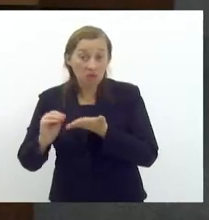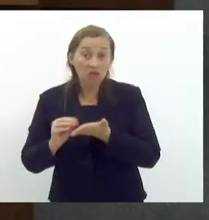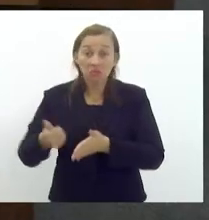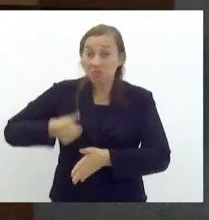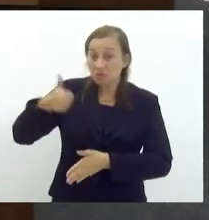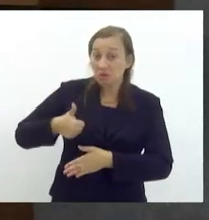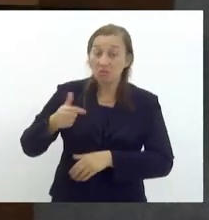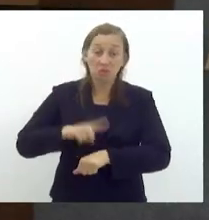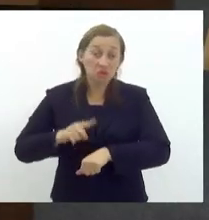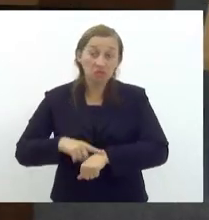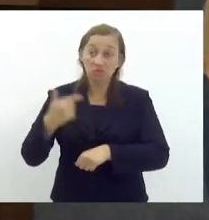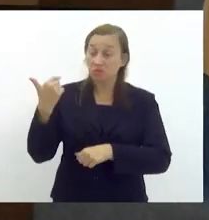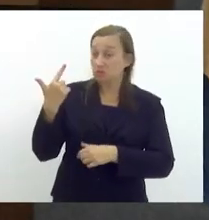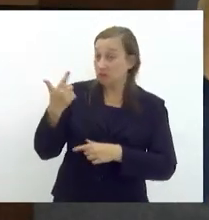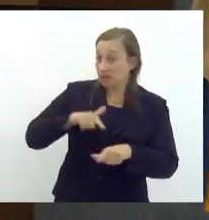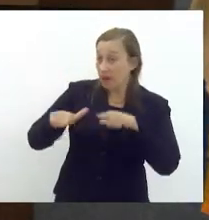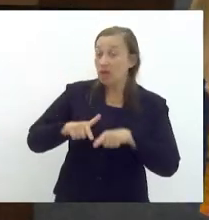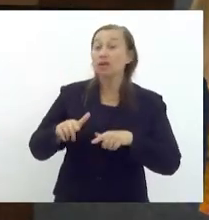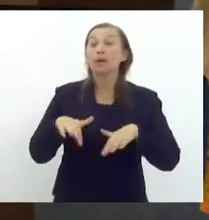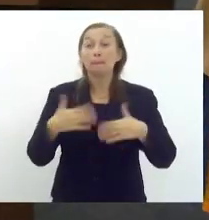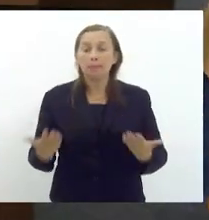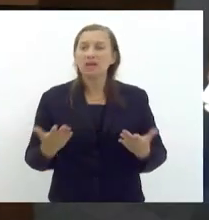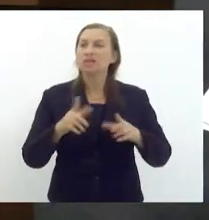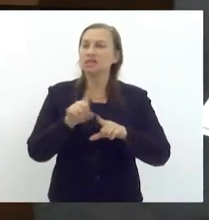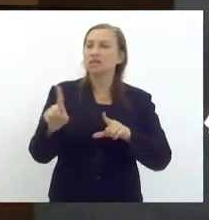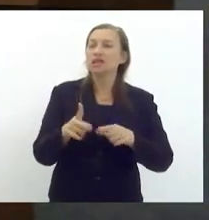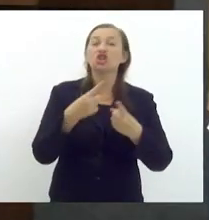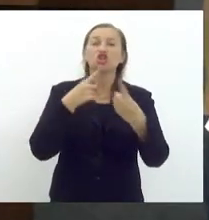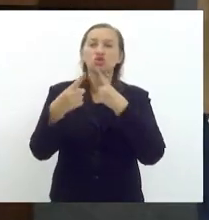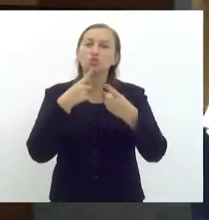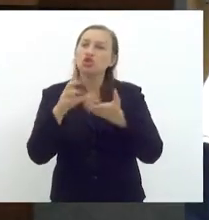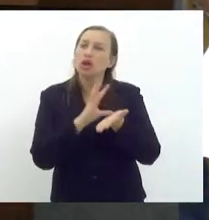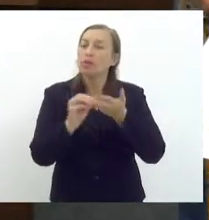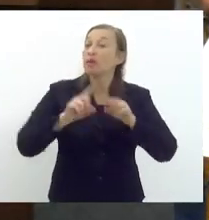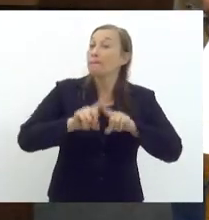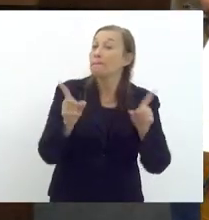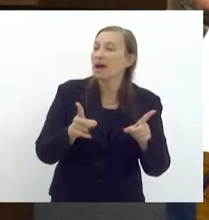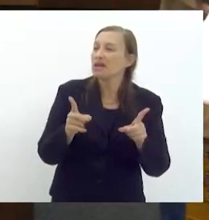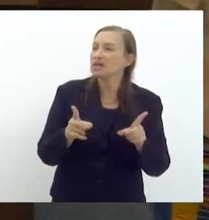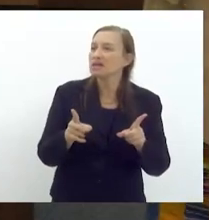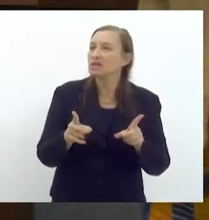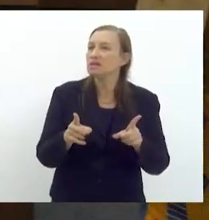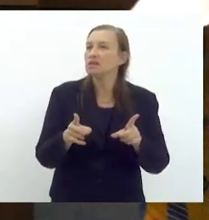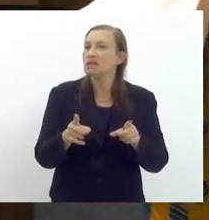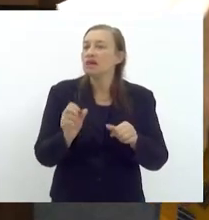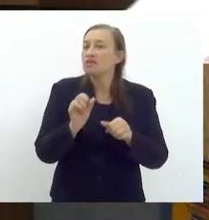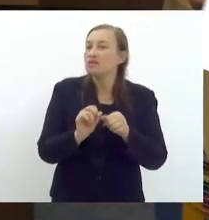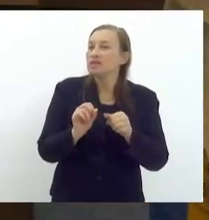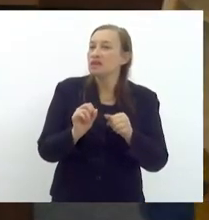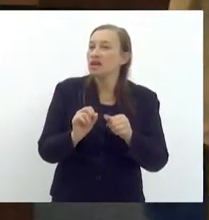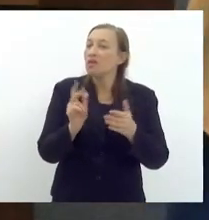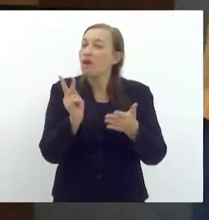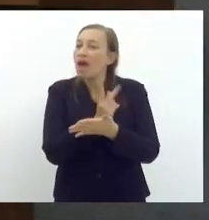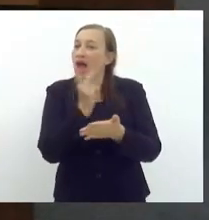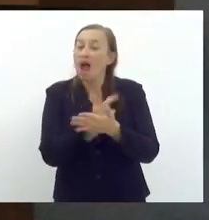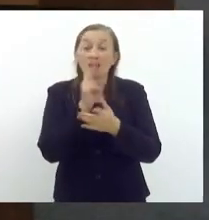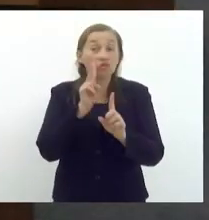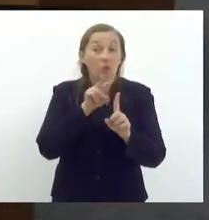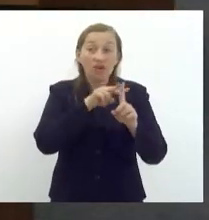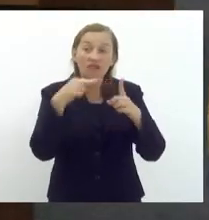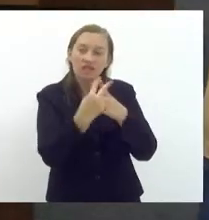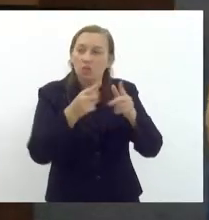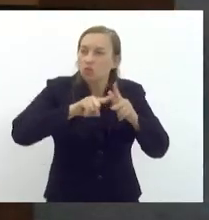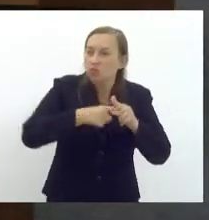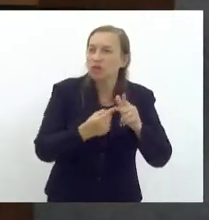do mandato no entanto a pauta foi discutida mas foi feito de forma equivocada sobre ponto de vista da